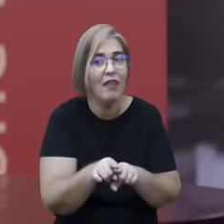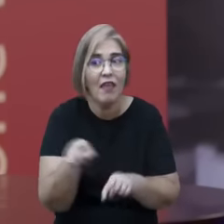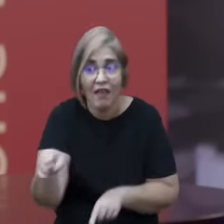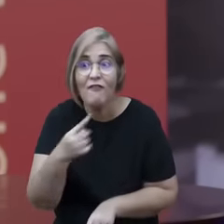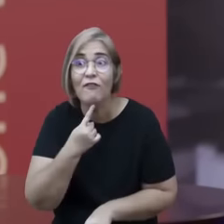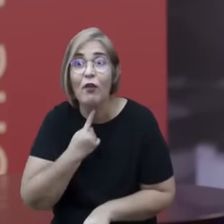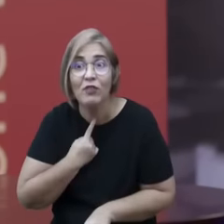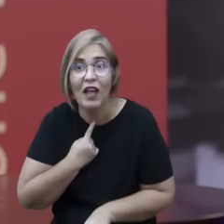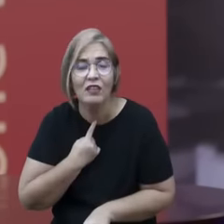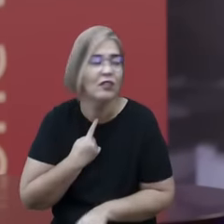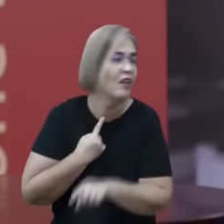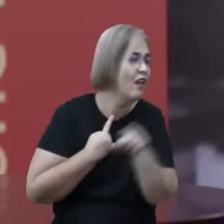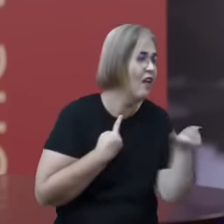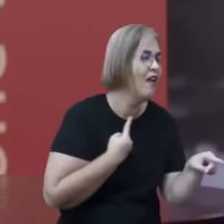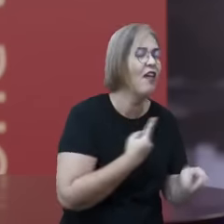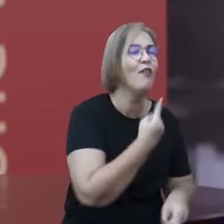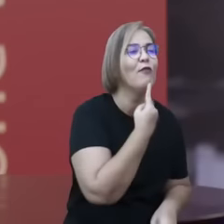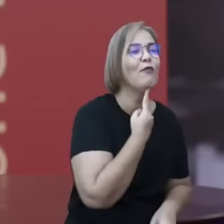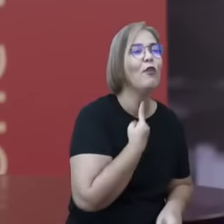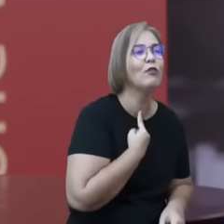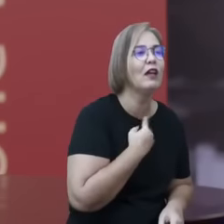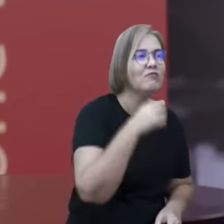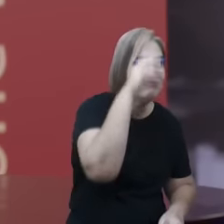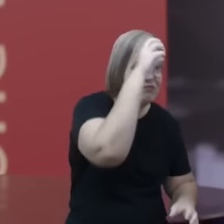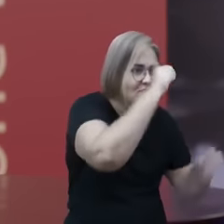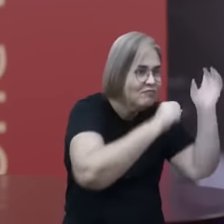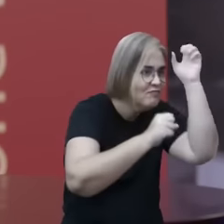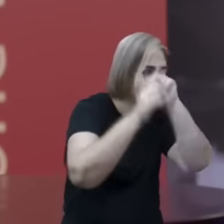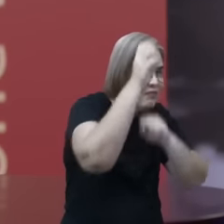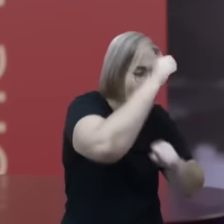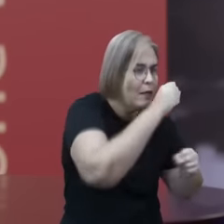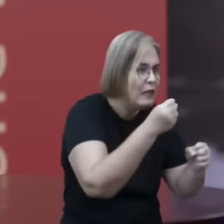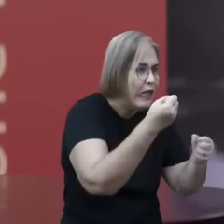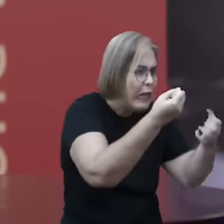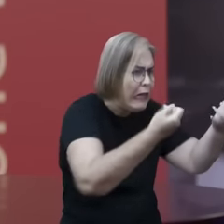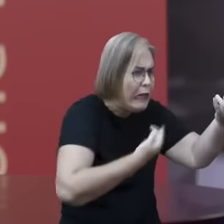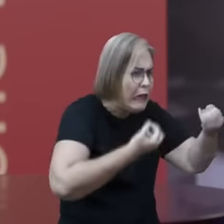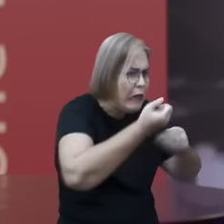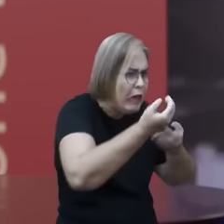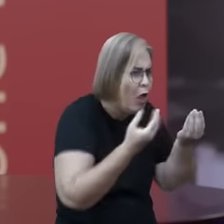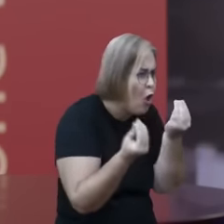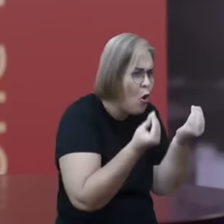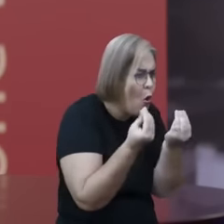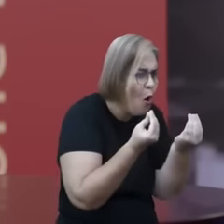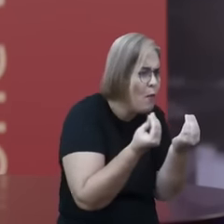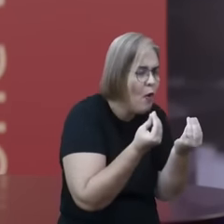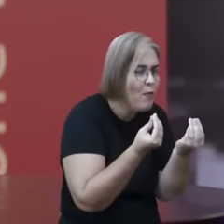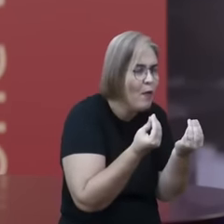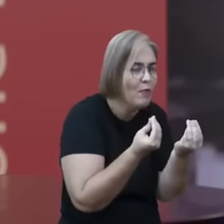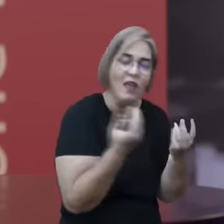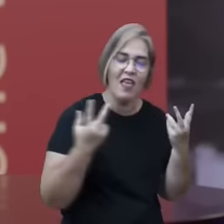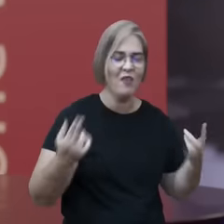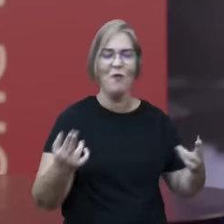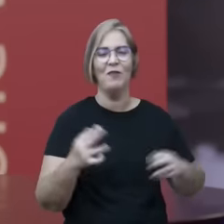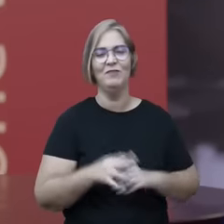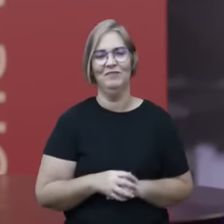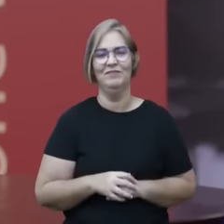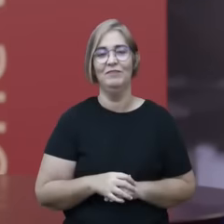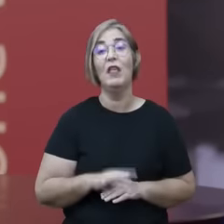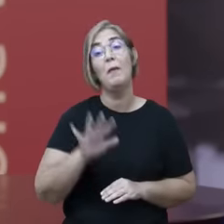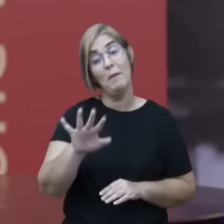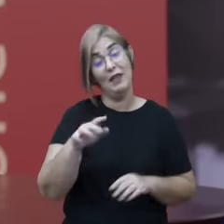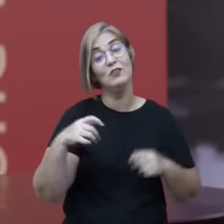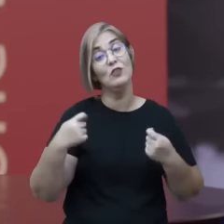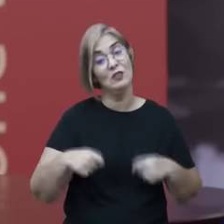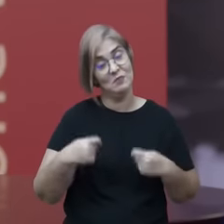leva também a tentar oferecer tantas explicações quanto for possível, mas nós sempre